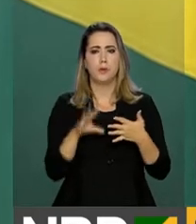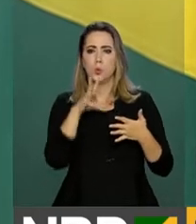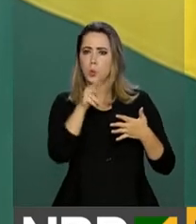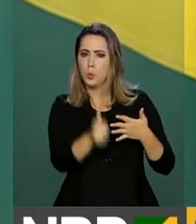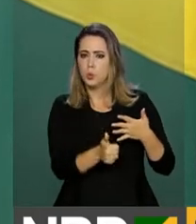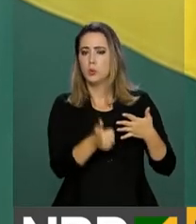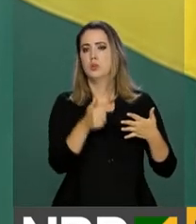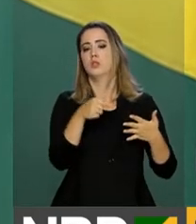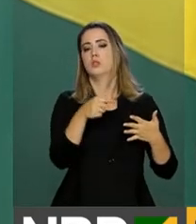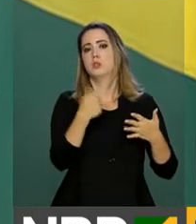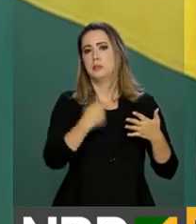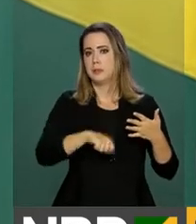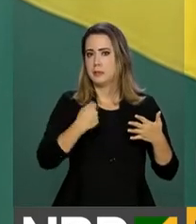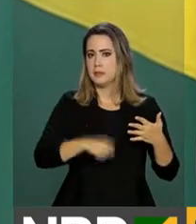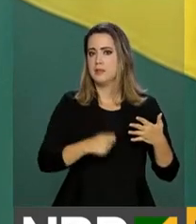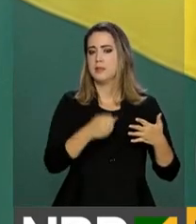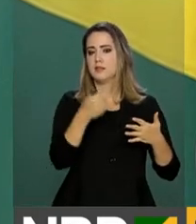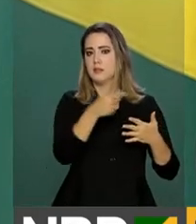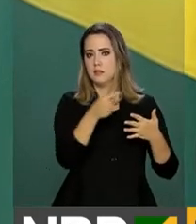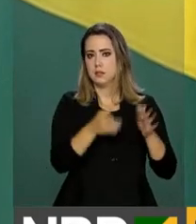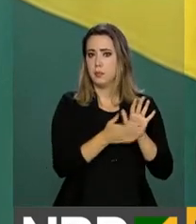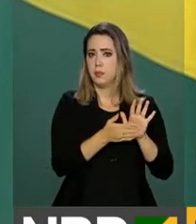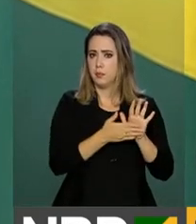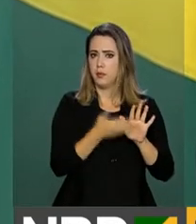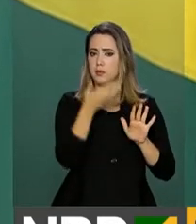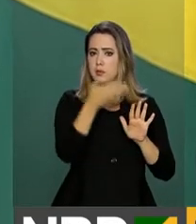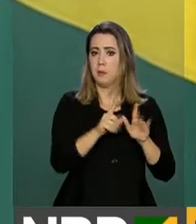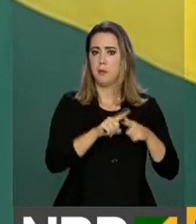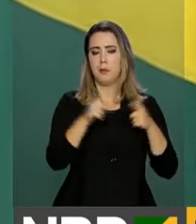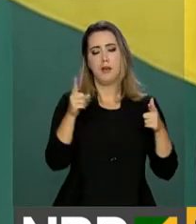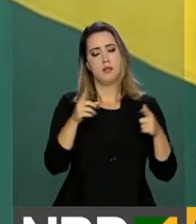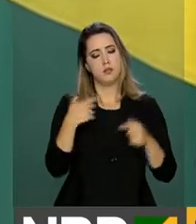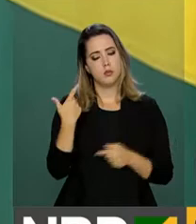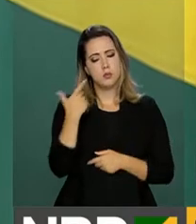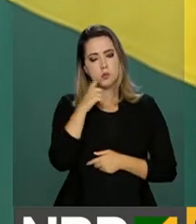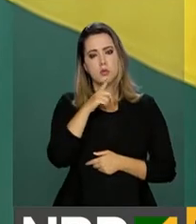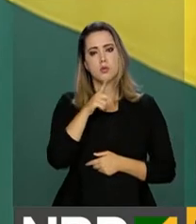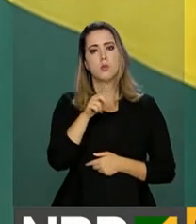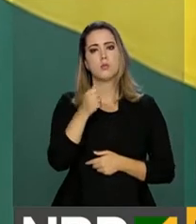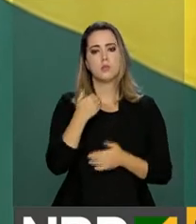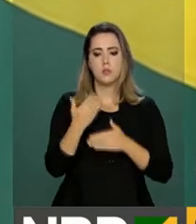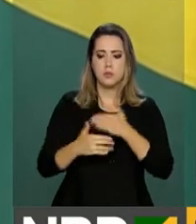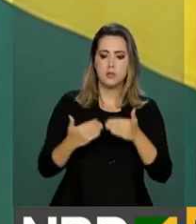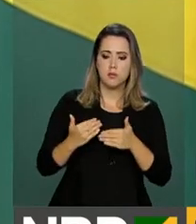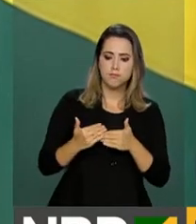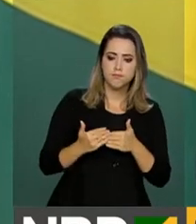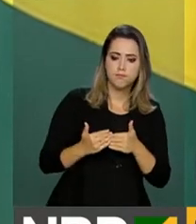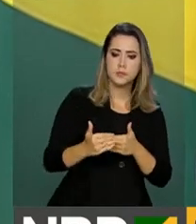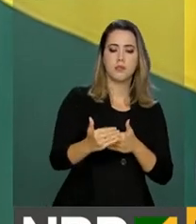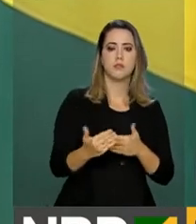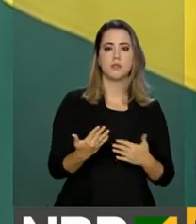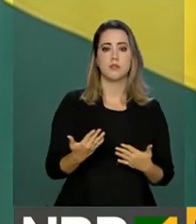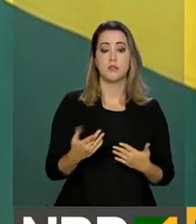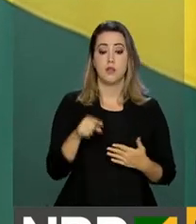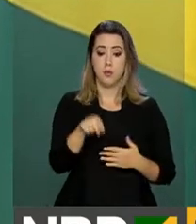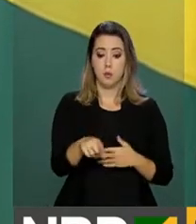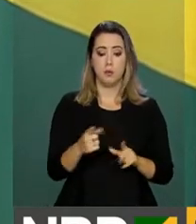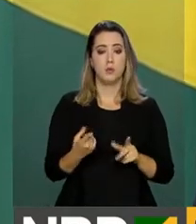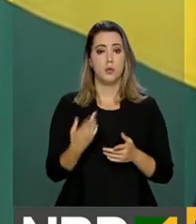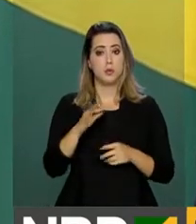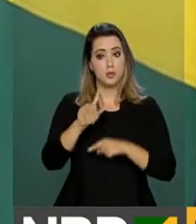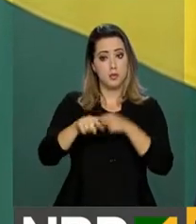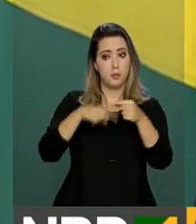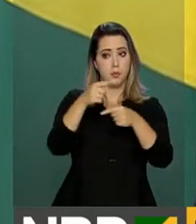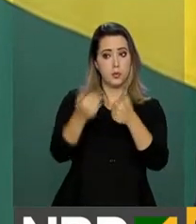previdenciária propõe mas quem sabe nós conseguimos dar um avanço e avançamos até um certo ponto que permita a quem